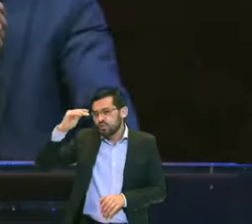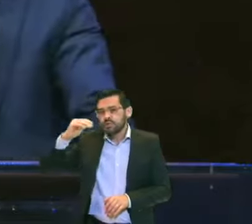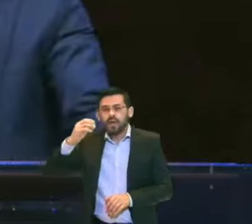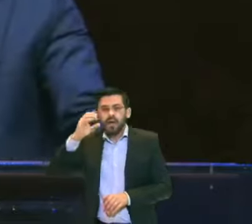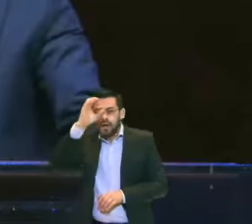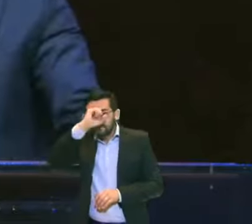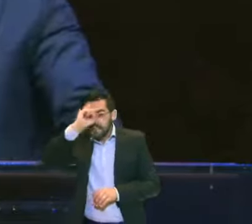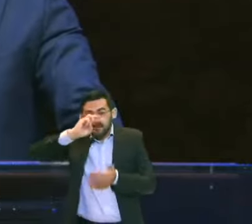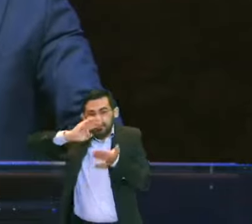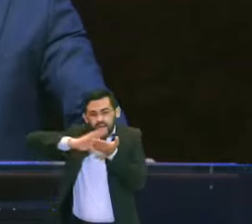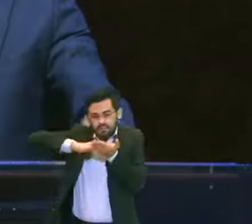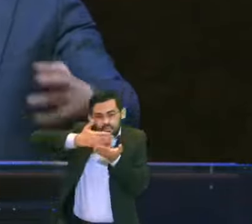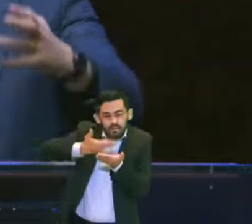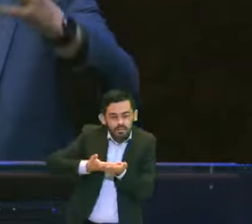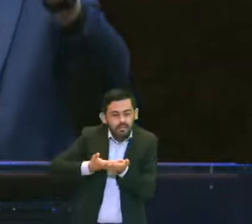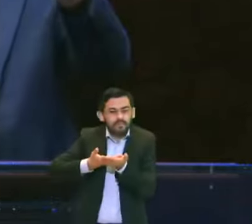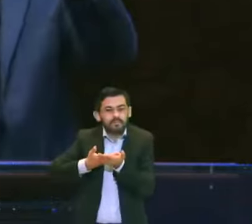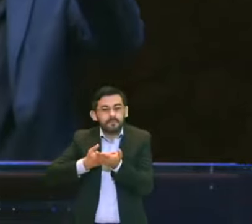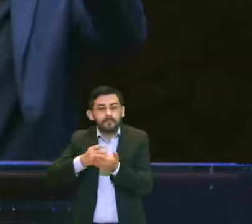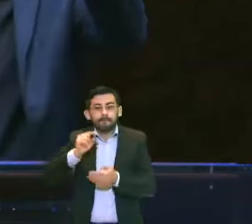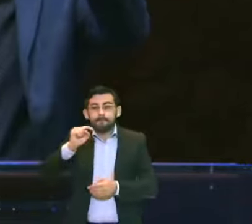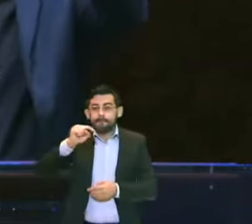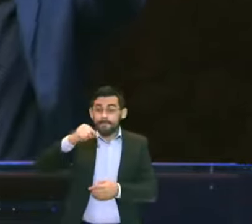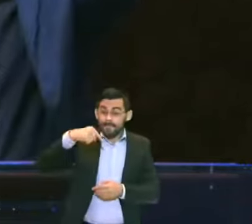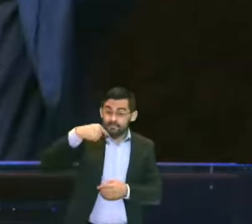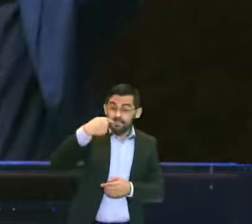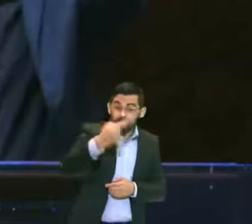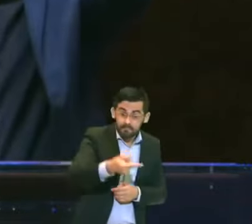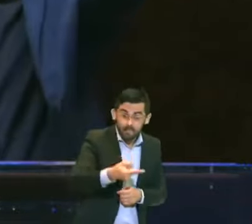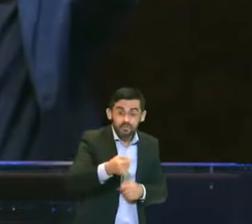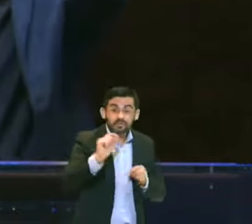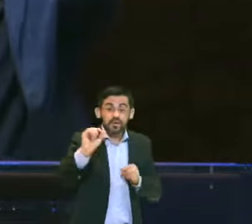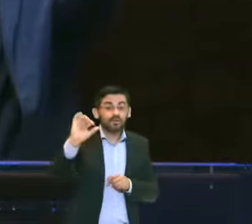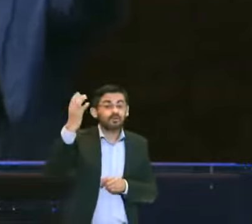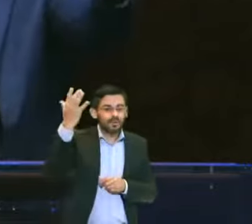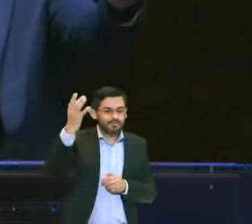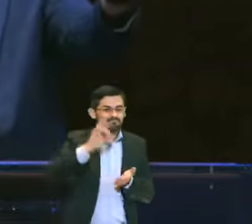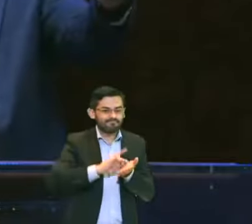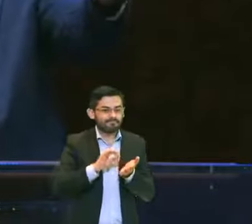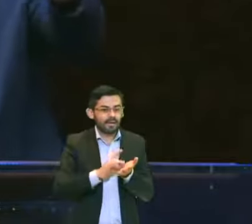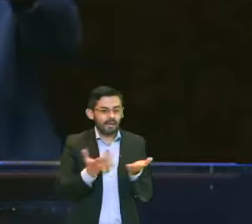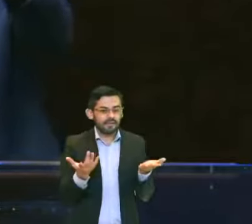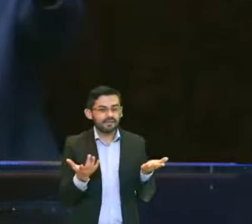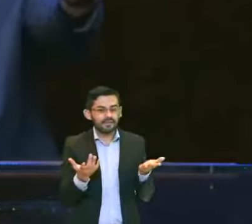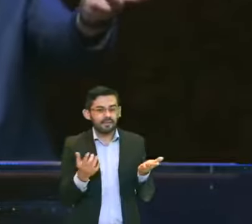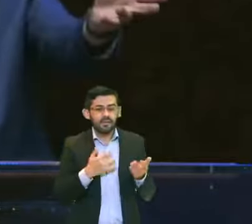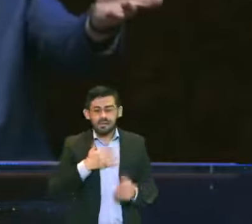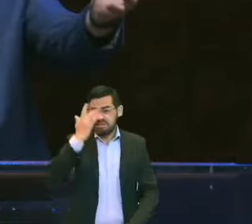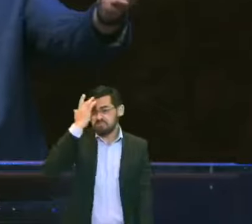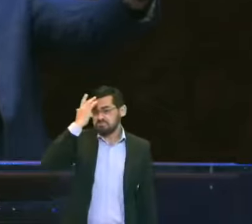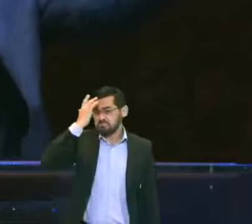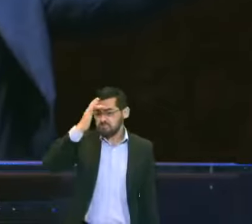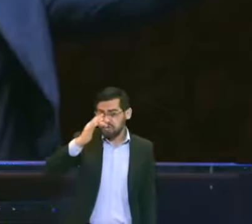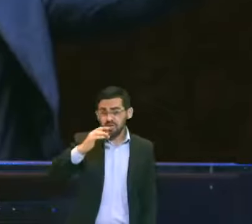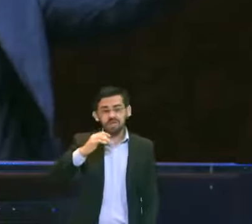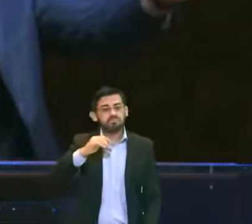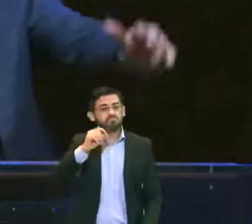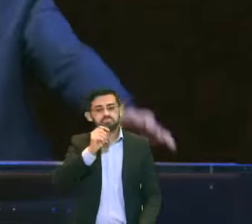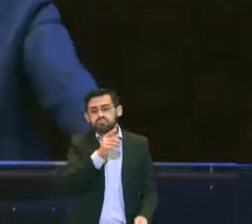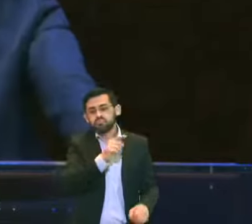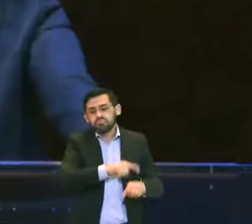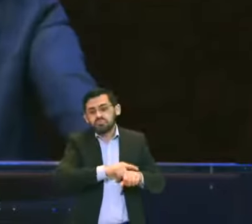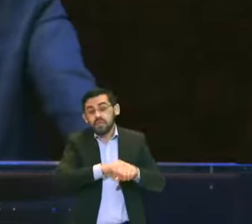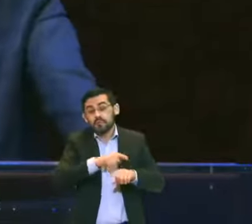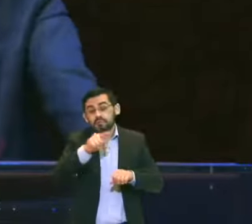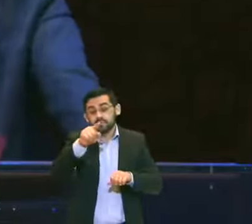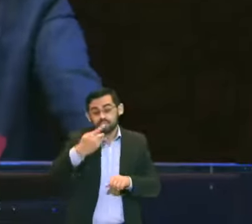prisão, aí sim a porta do governo é estabelecida, é aberta para ele. Eu não sei em qual estágio da